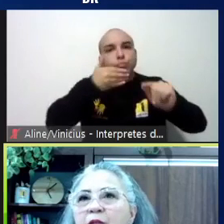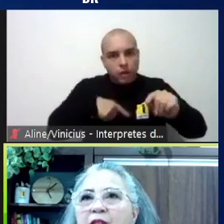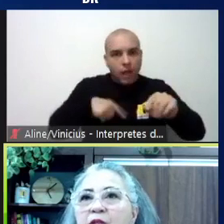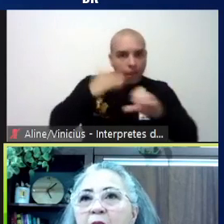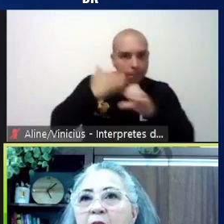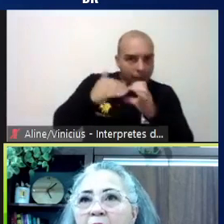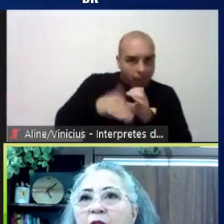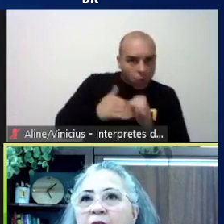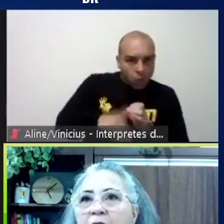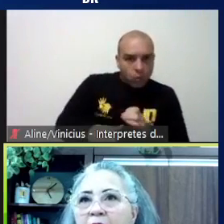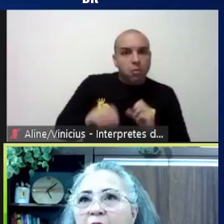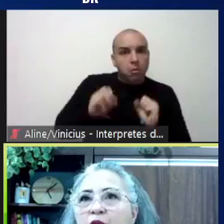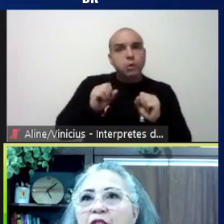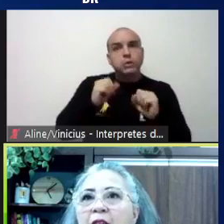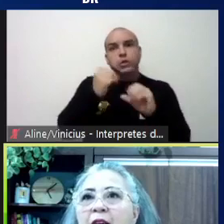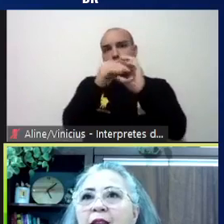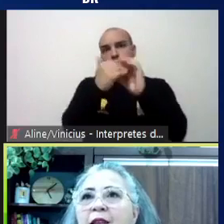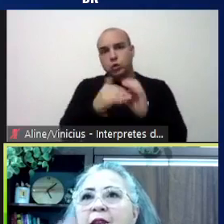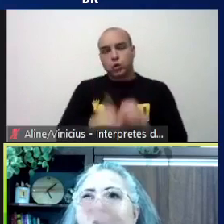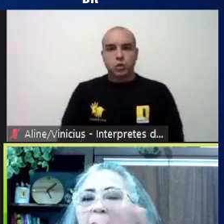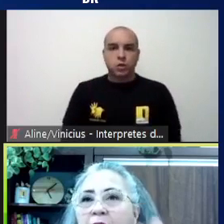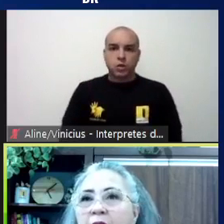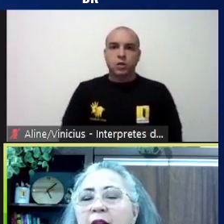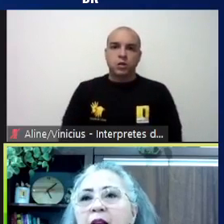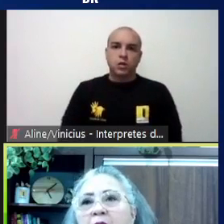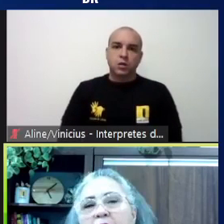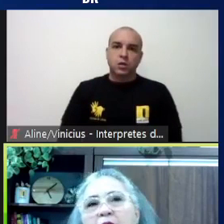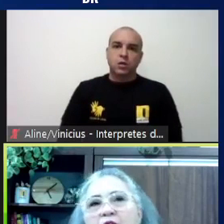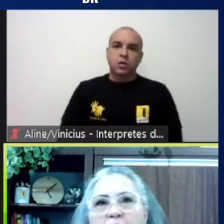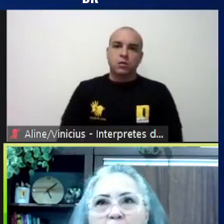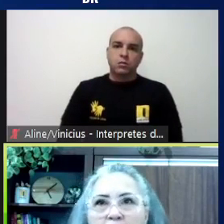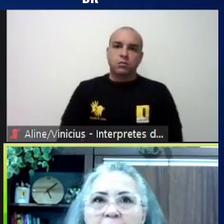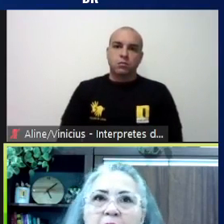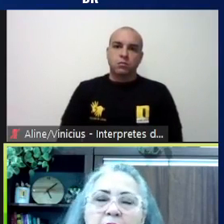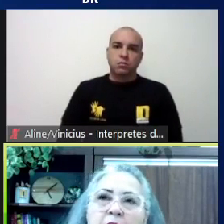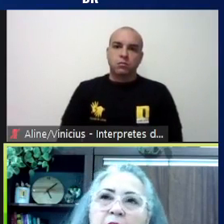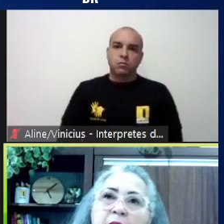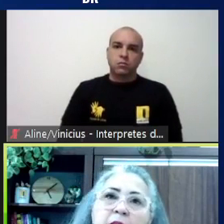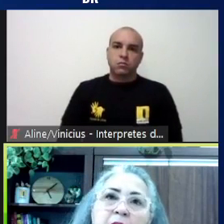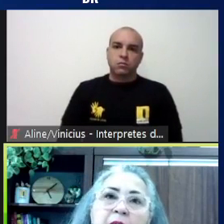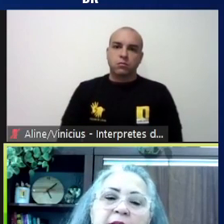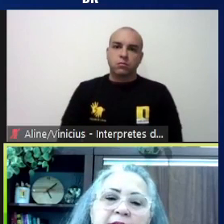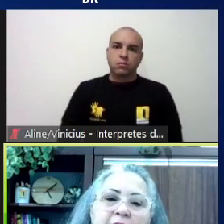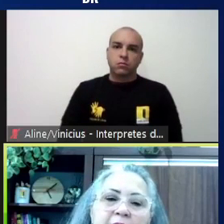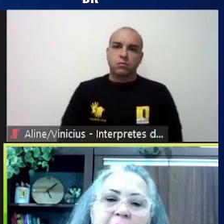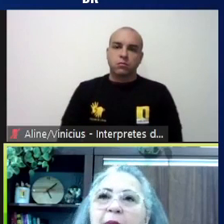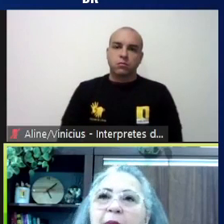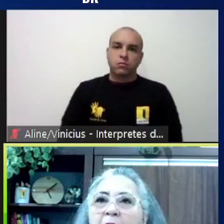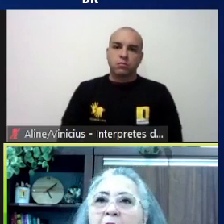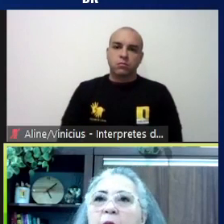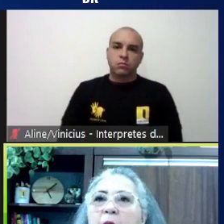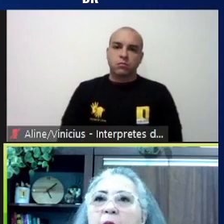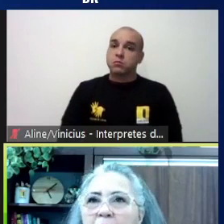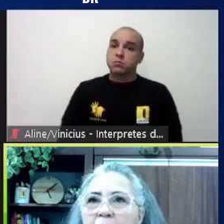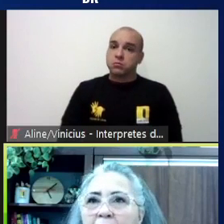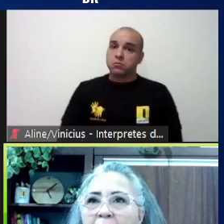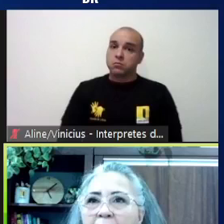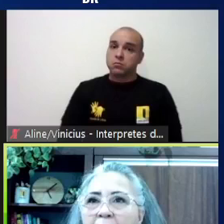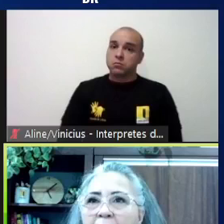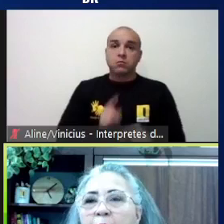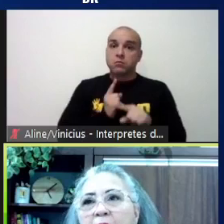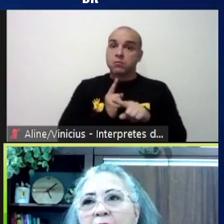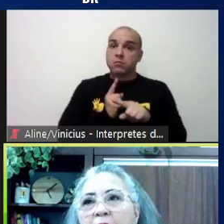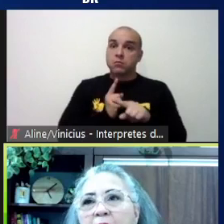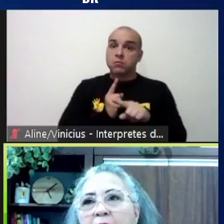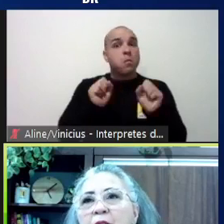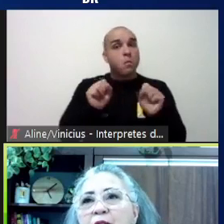seus e-mails, né, aí no chat. Sim. Né, e a gente pode... E quem sabe também criar uma comunidade